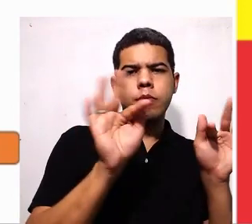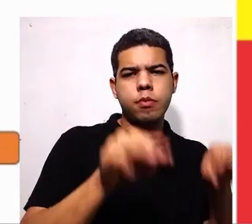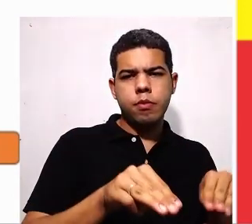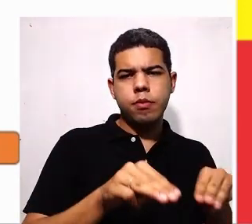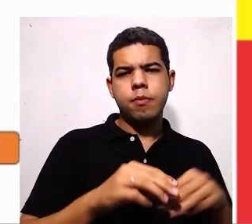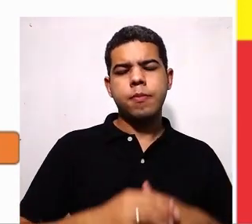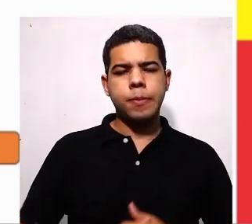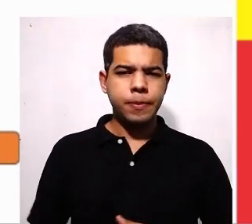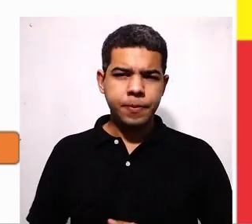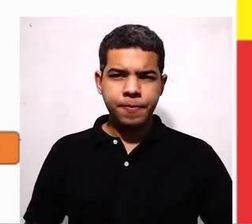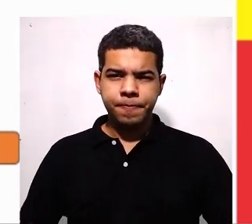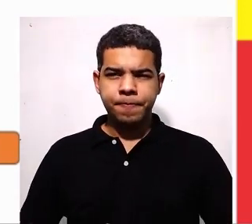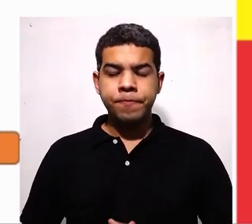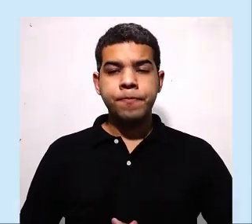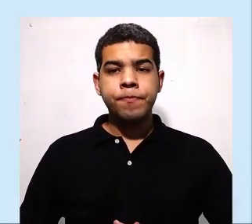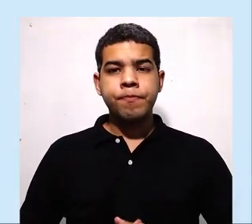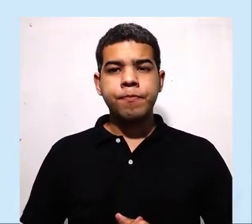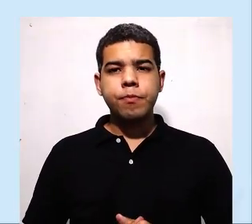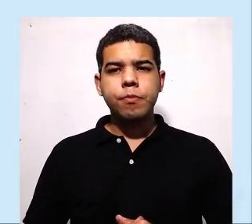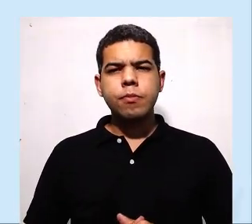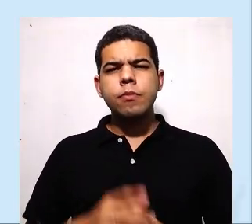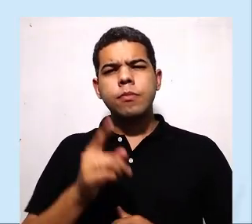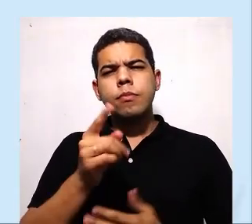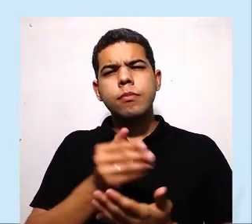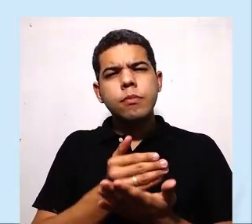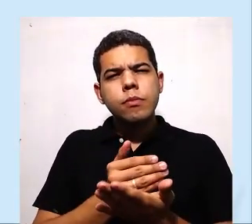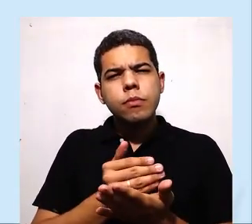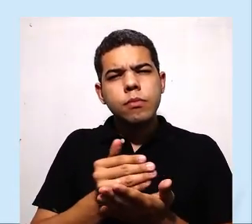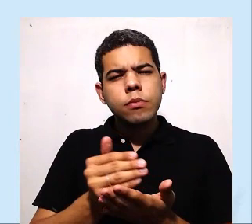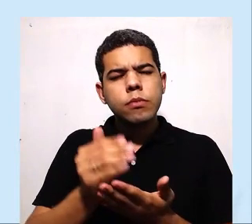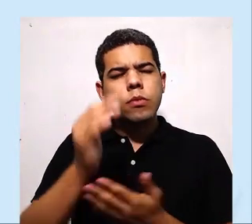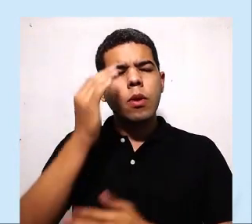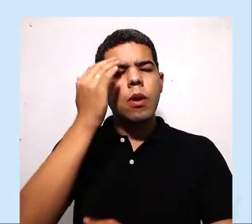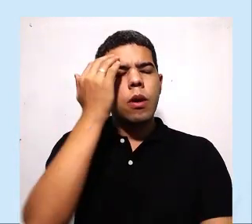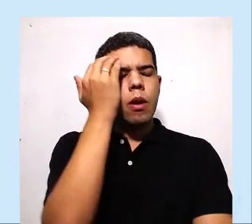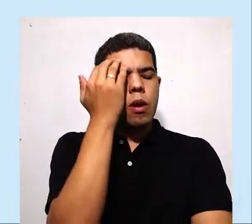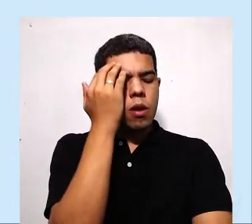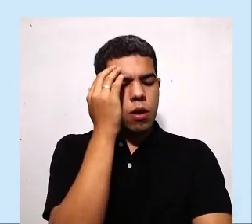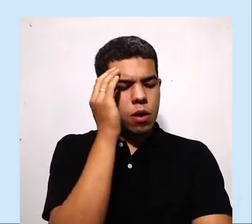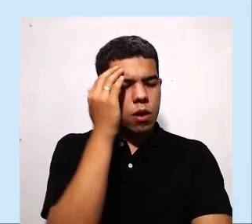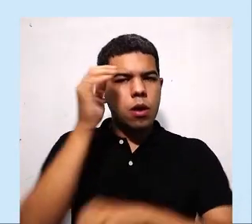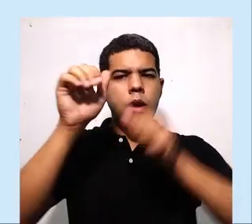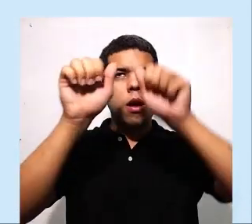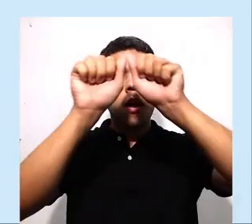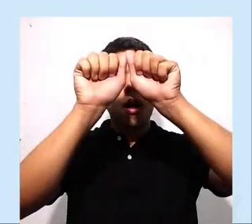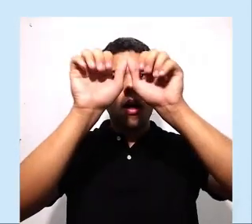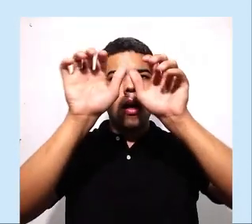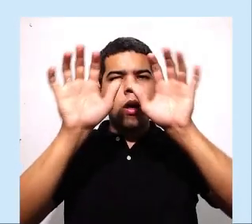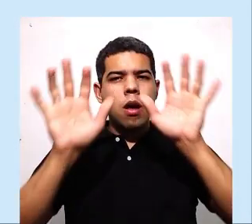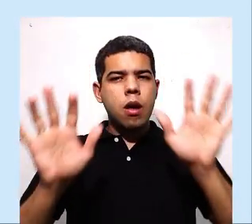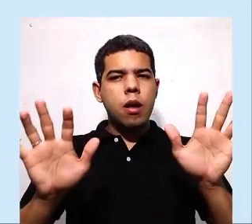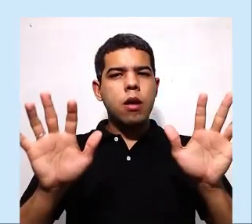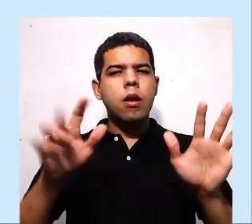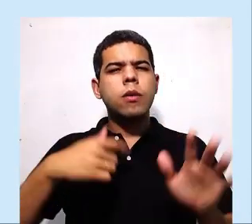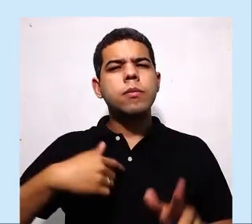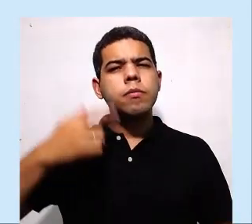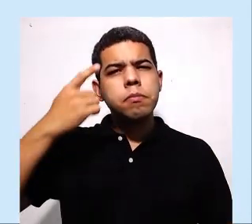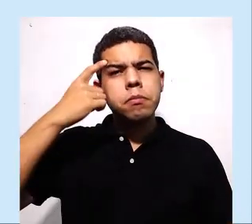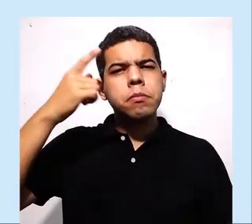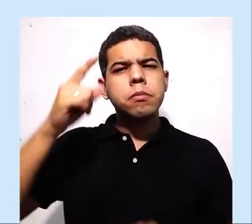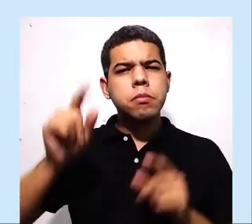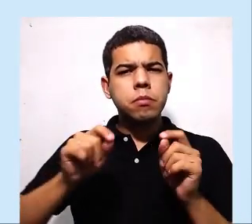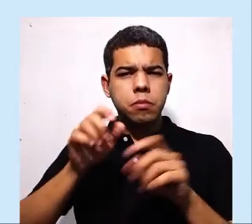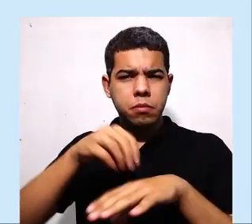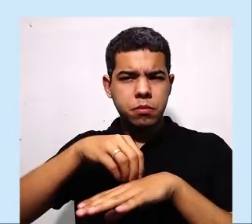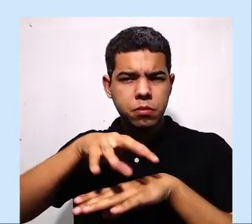fluxograma, beleza? Então, ó, você está começando a compreender o fluxograma. Então, qual é a ideia que eu faço? Que eu